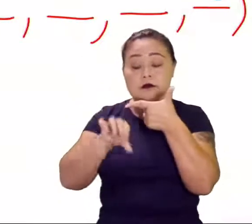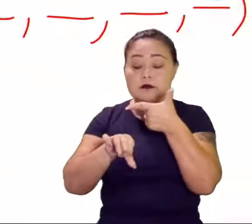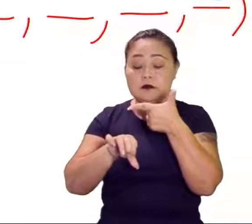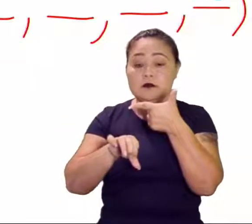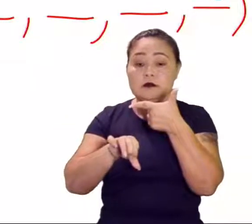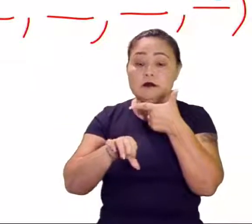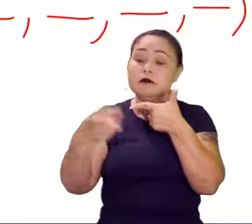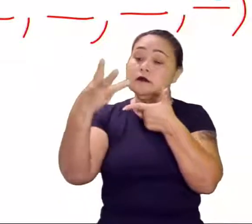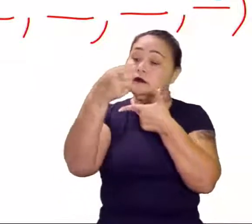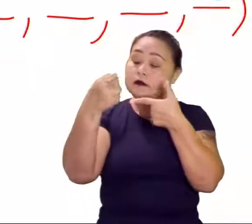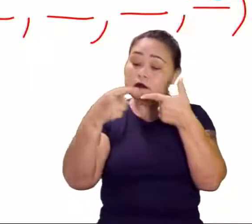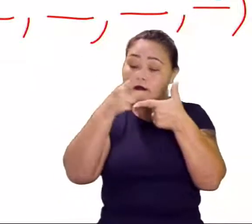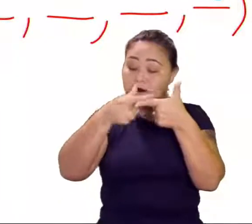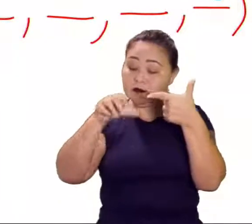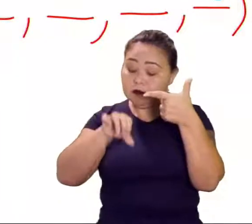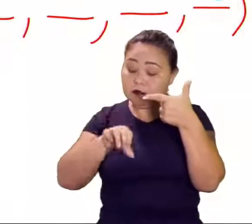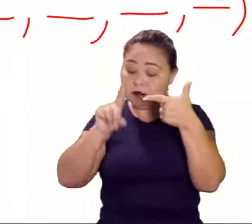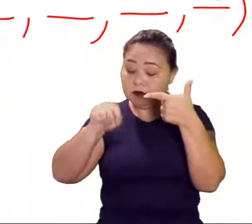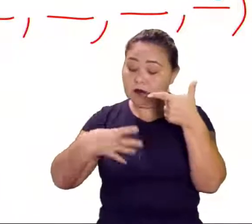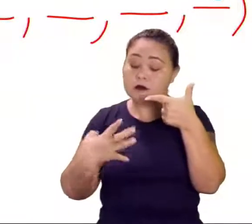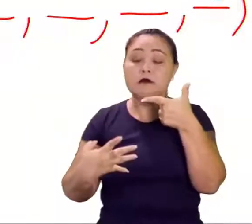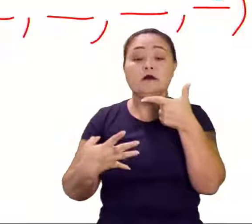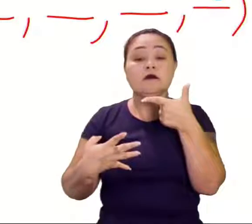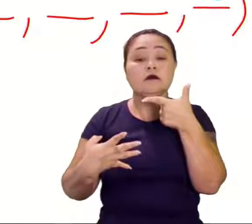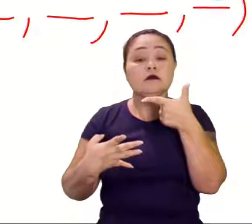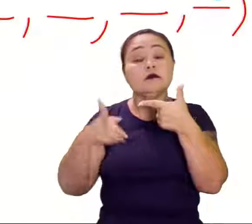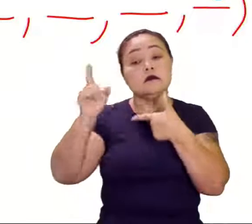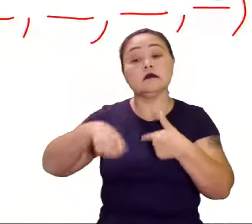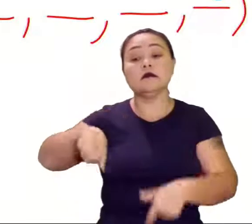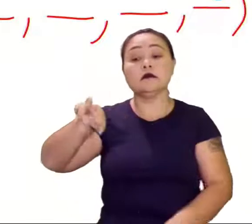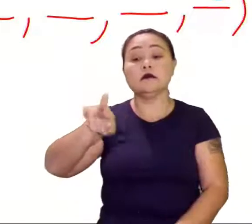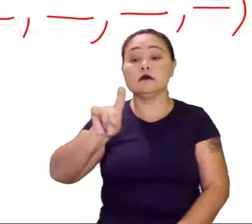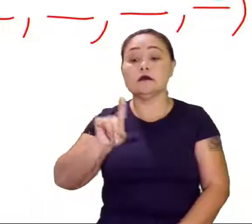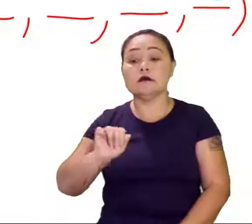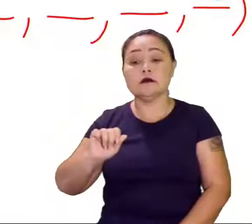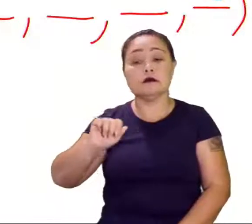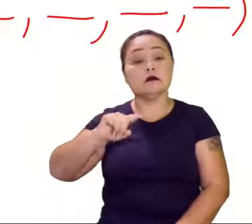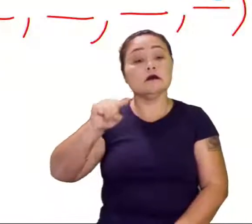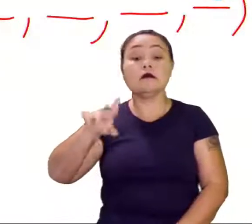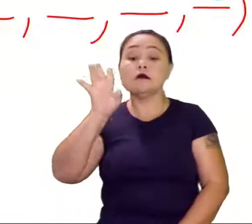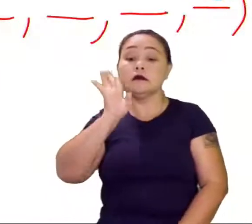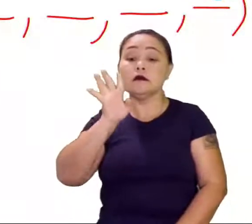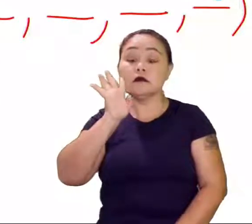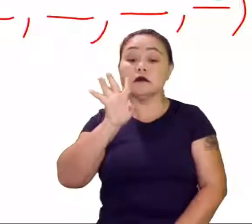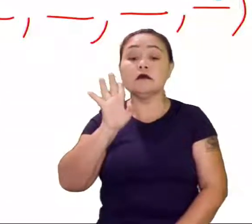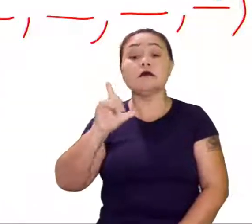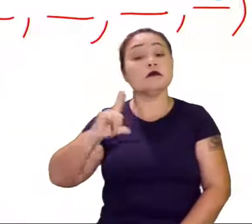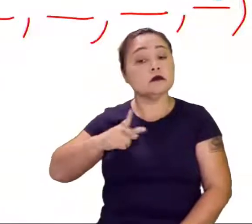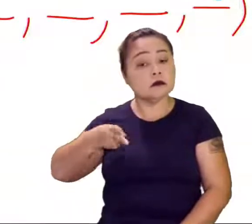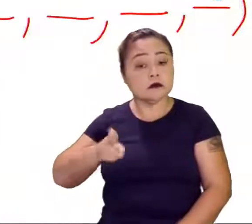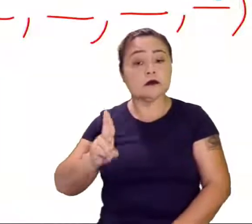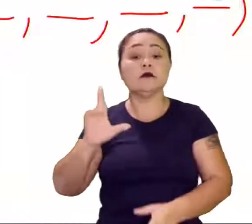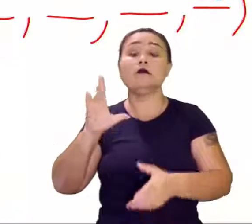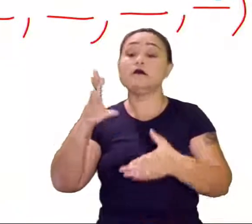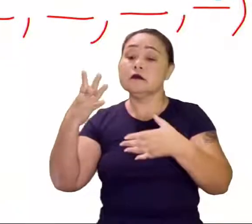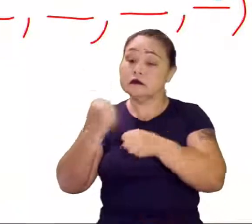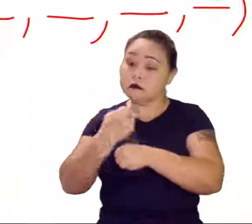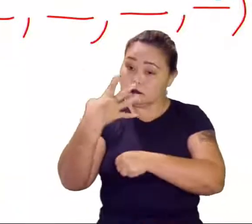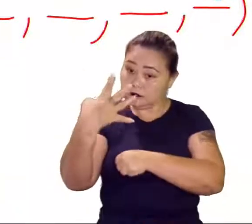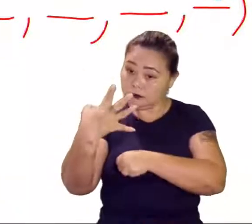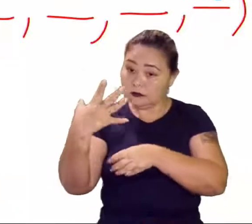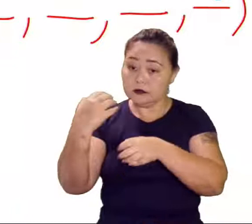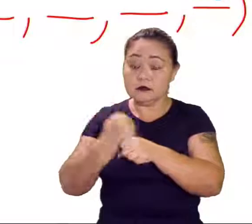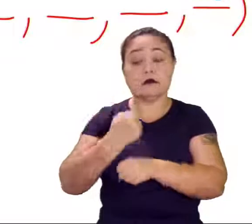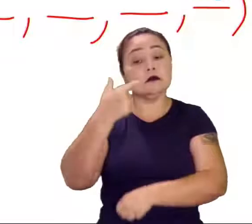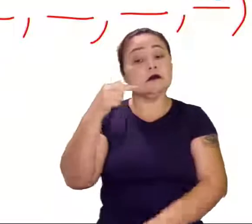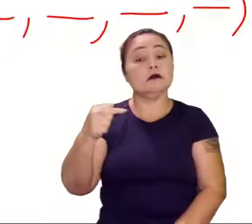Dividindo. 36 dividido por 9. 4. Essa é a minha razão. Que legal. Então sempre eu vou ter que somar 4. Isso. Então 3